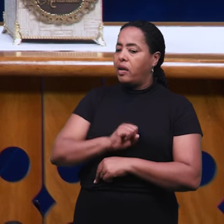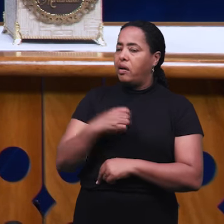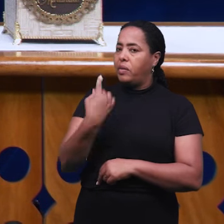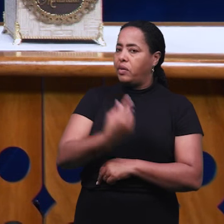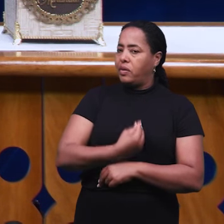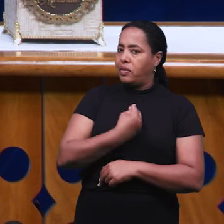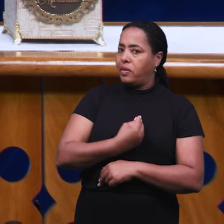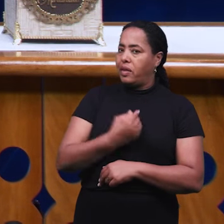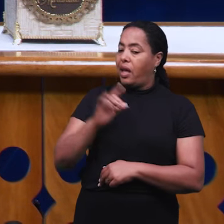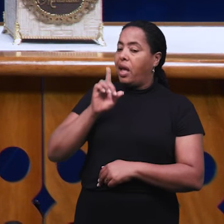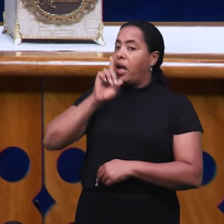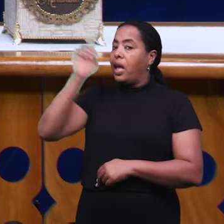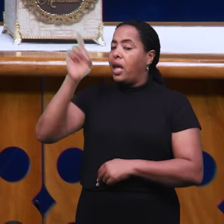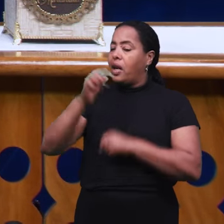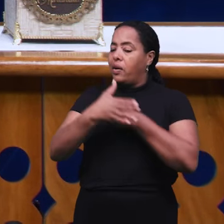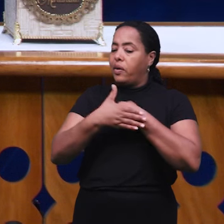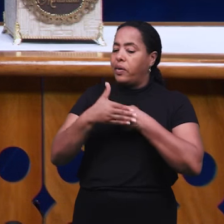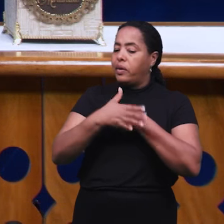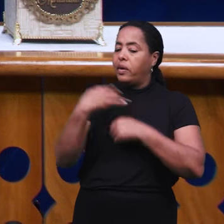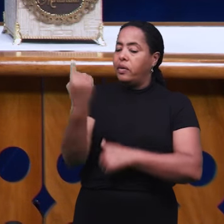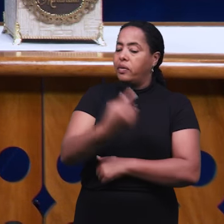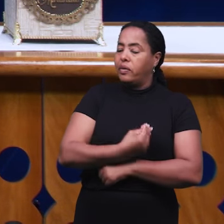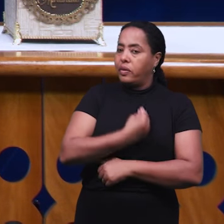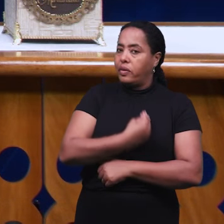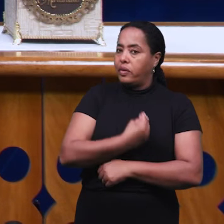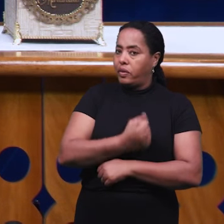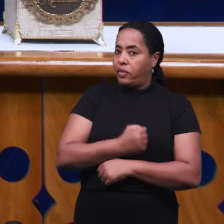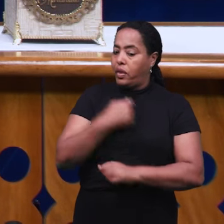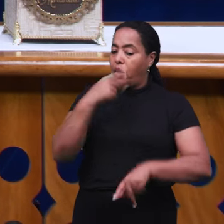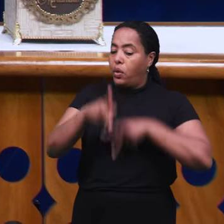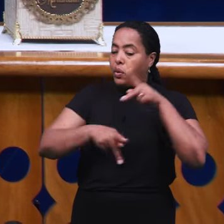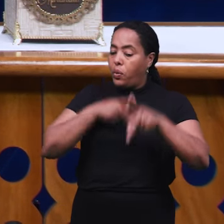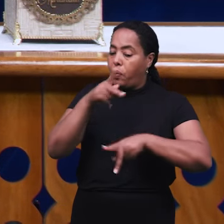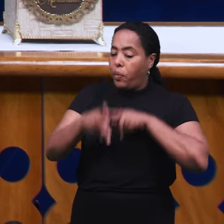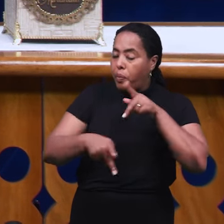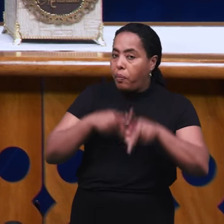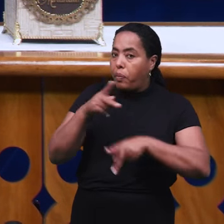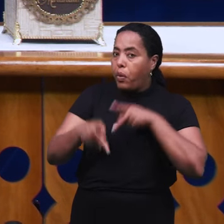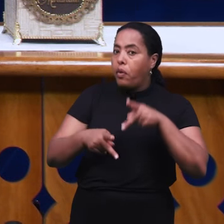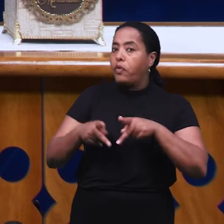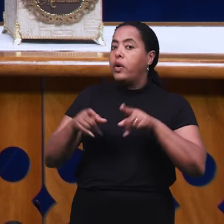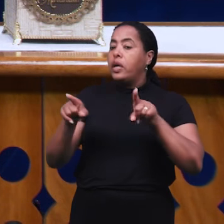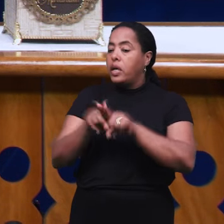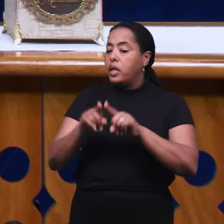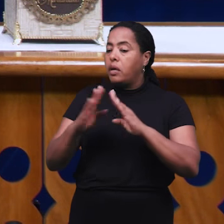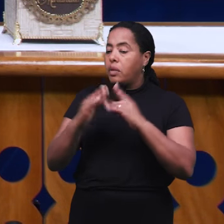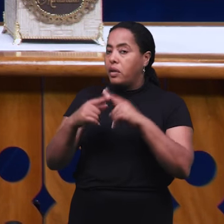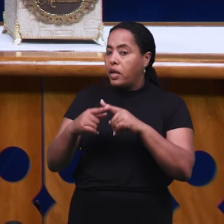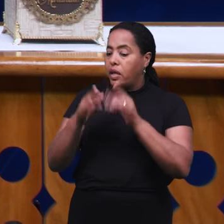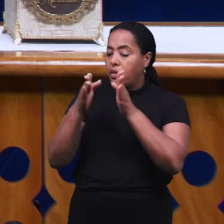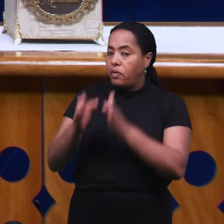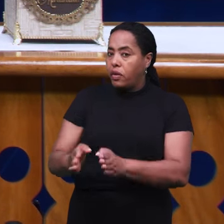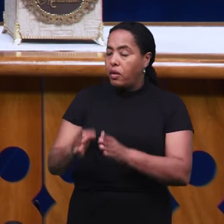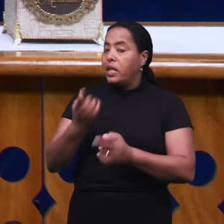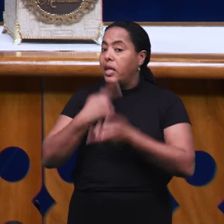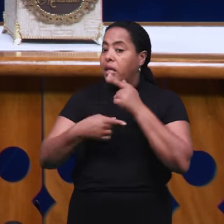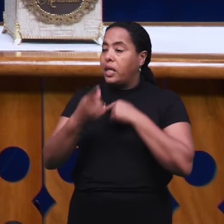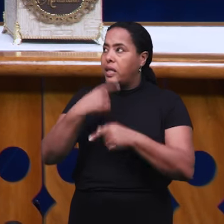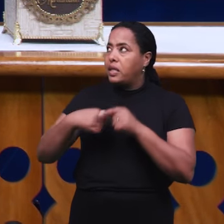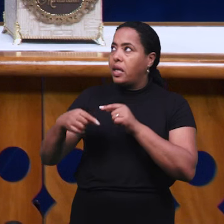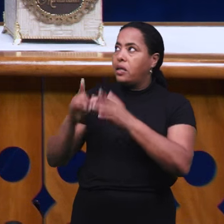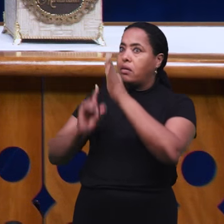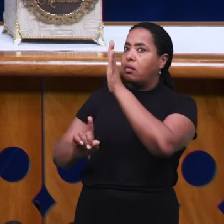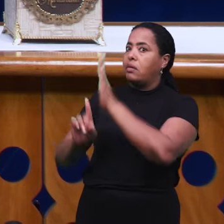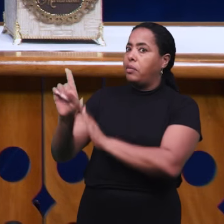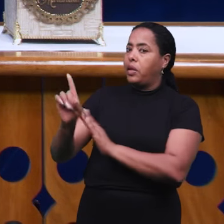tem zelo por nós. É porque Ele tem zelo do seu povo e zelo da sua igreja. Ele quer ser consultado. Até